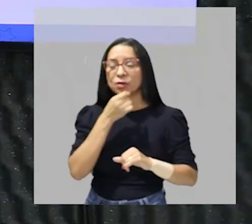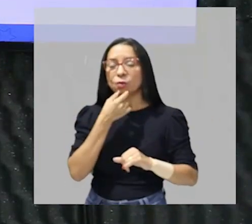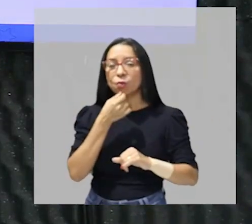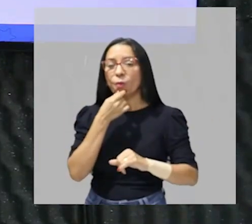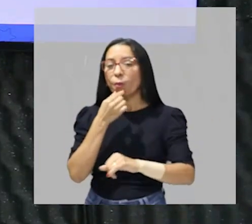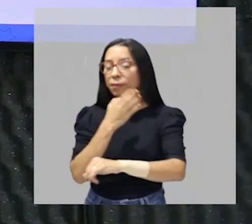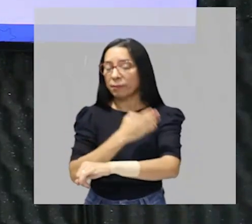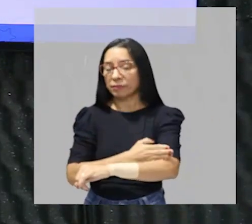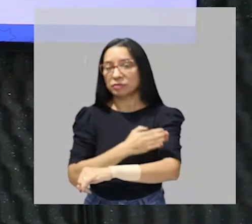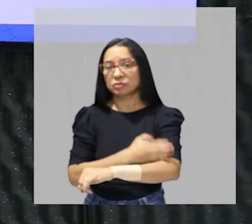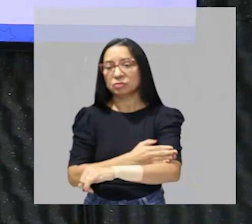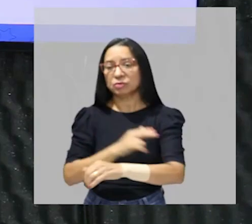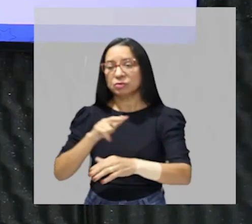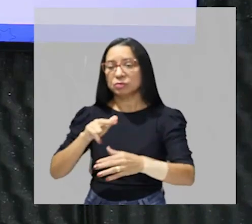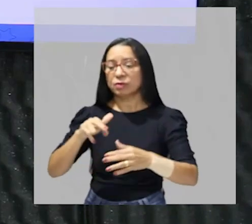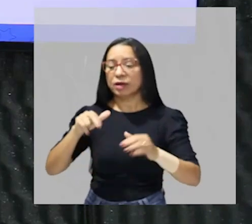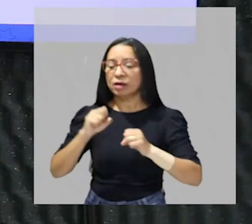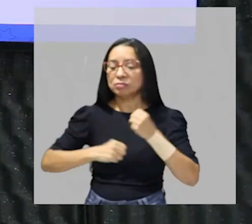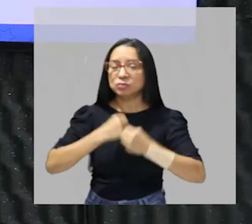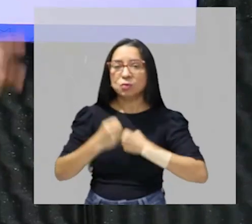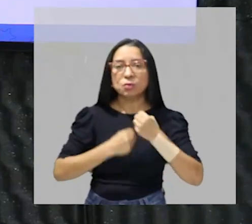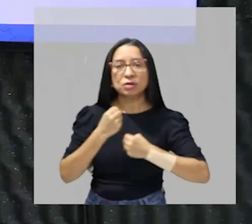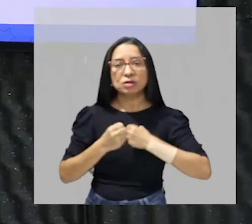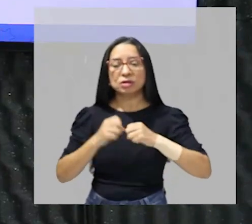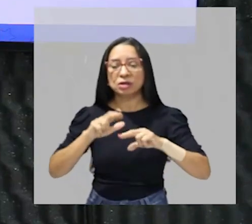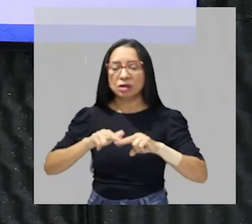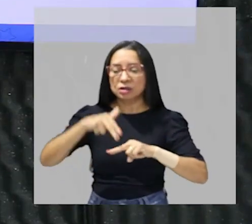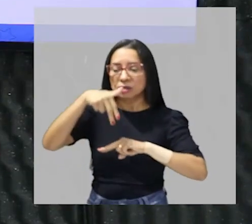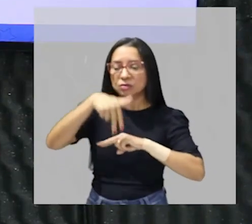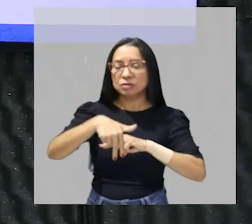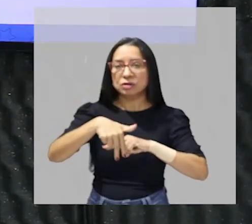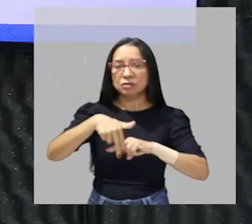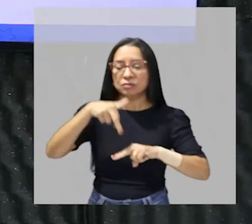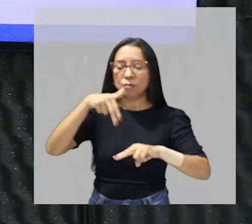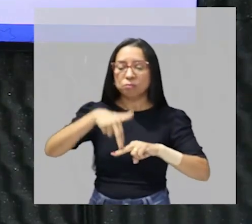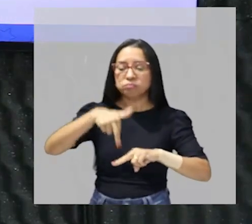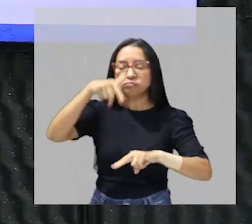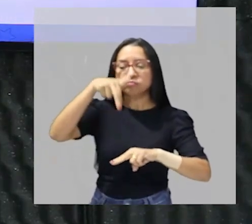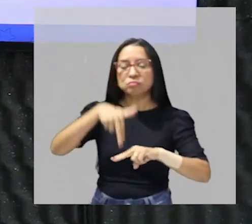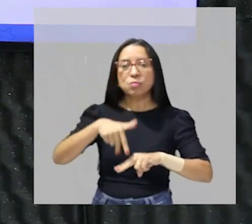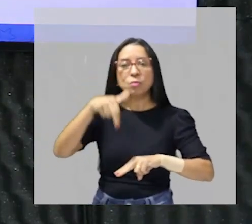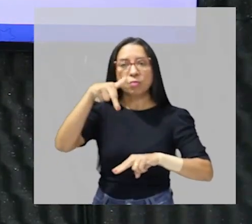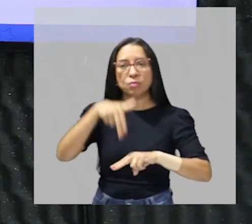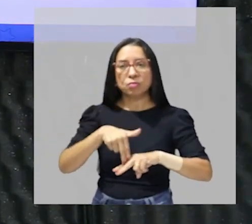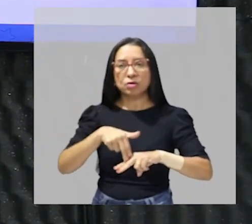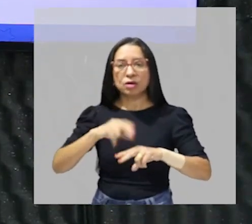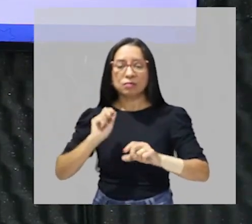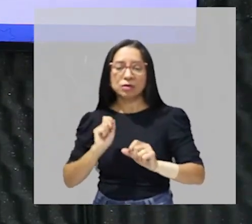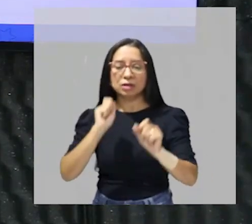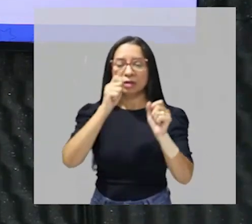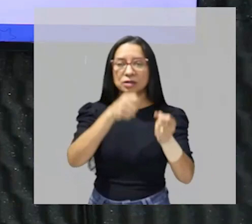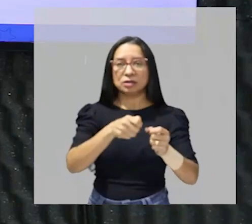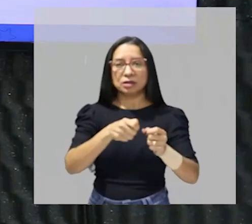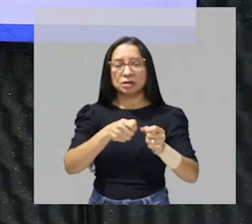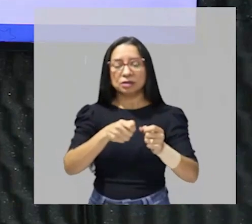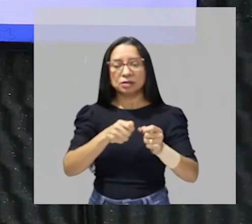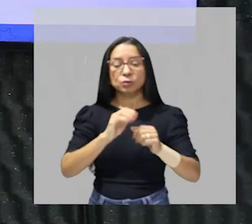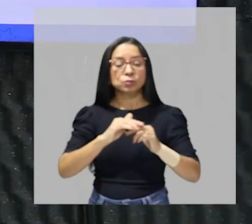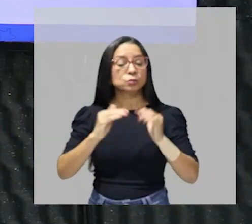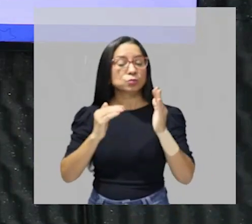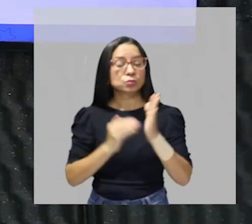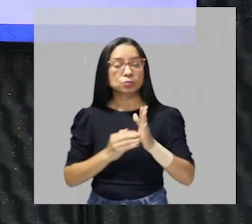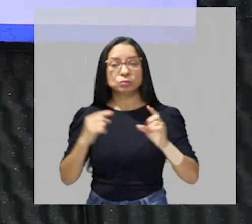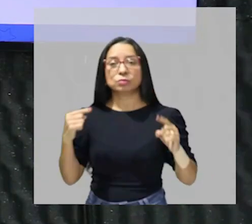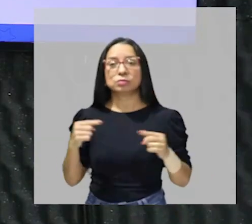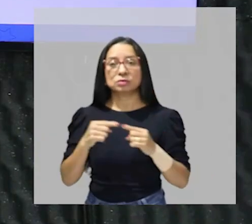ele pulava, ele lançava, tudo com o objetivo de quê? De sobrevivência.